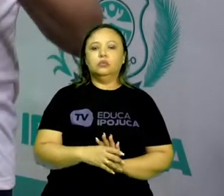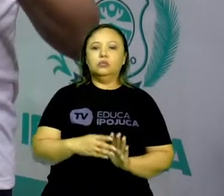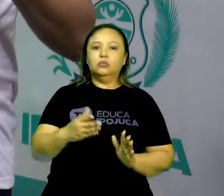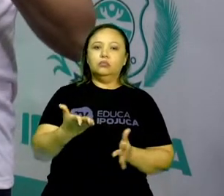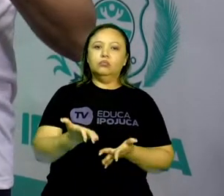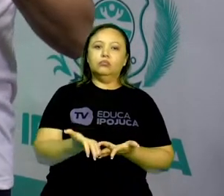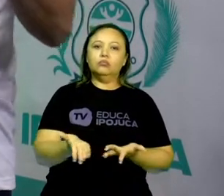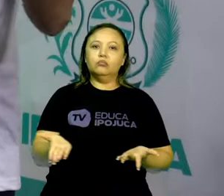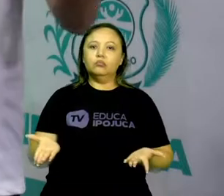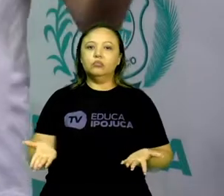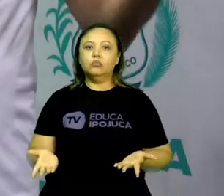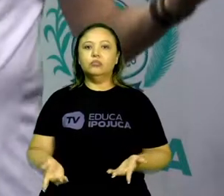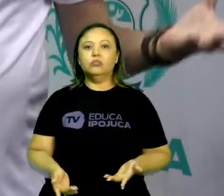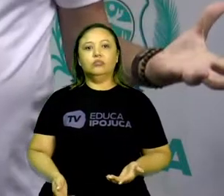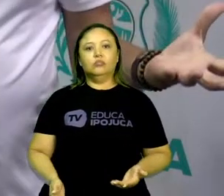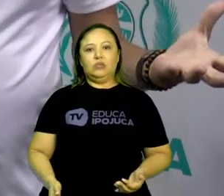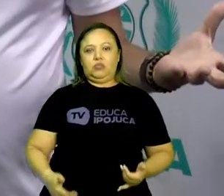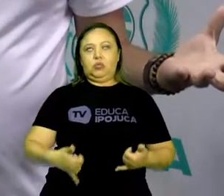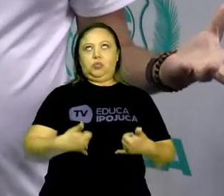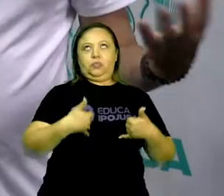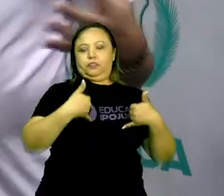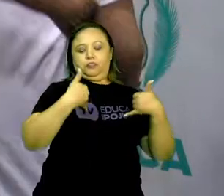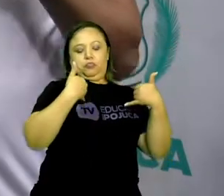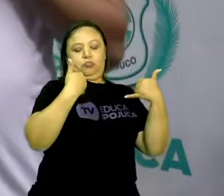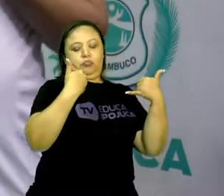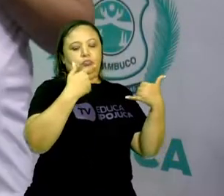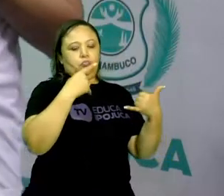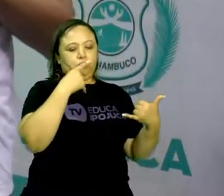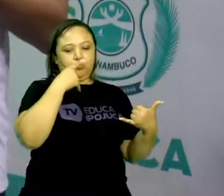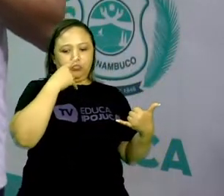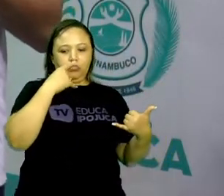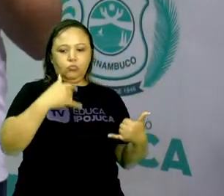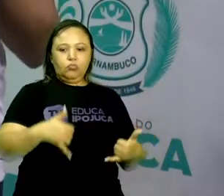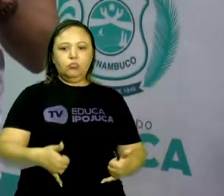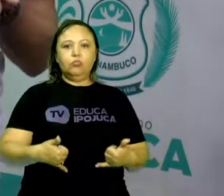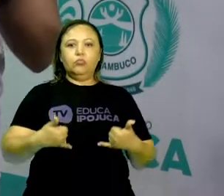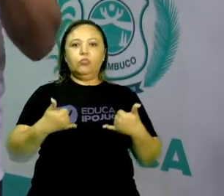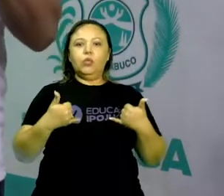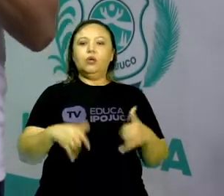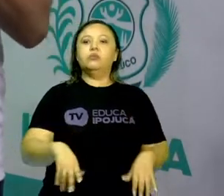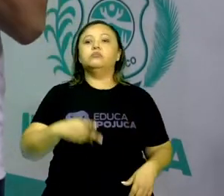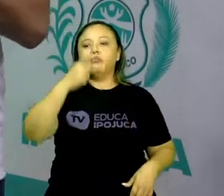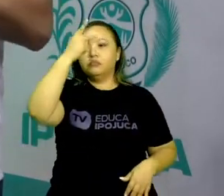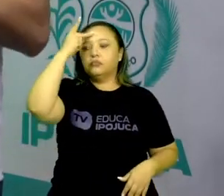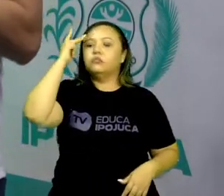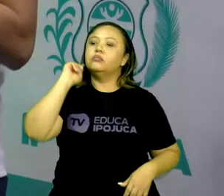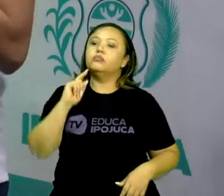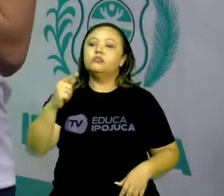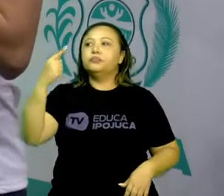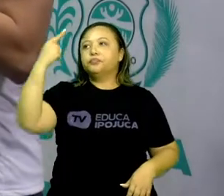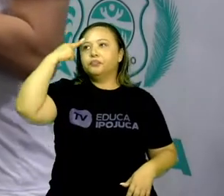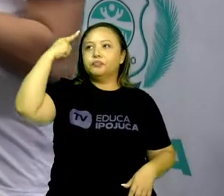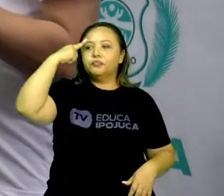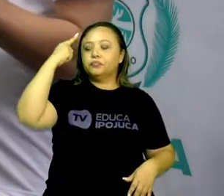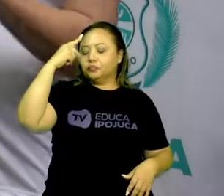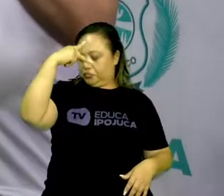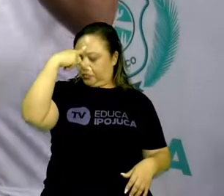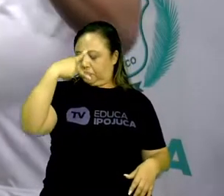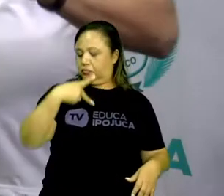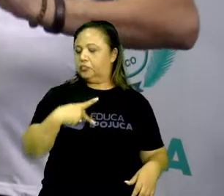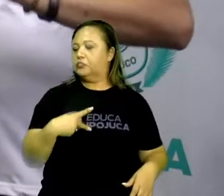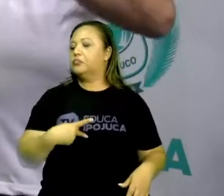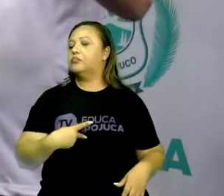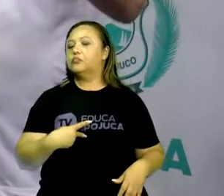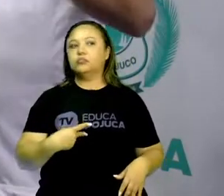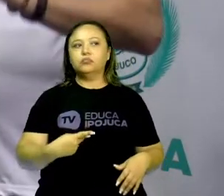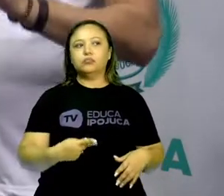Sei lá, o egoísmo, né? Aquela pessoa que só pensa em si, isso aí é um vício, é uma coisa ruim. Então